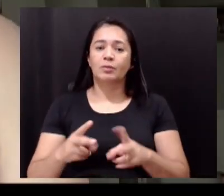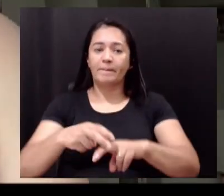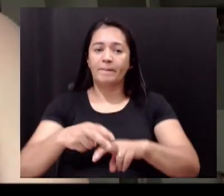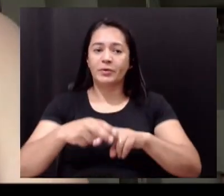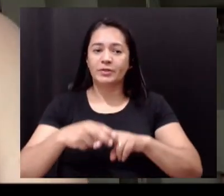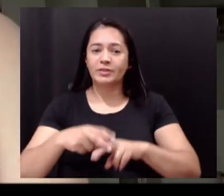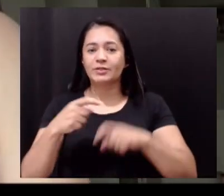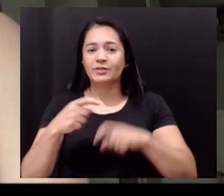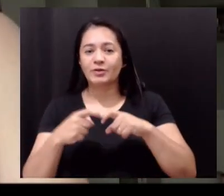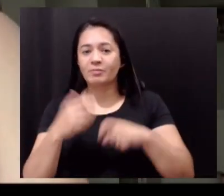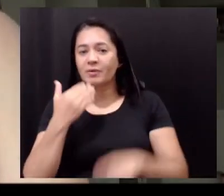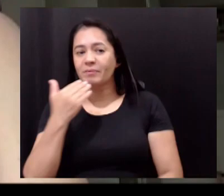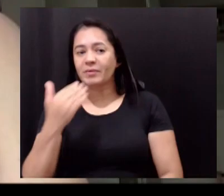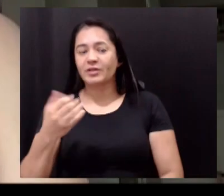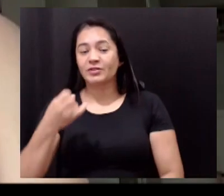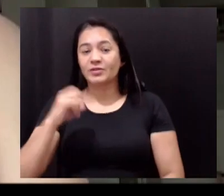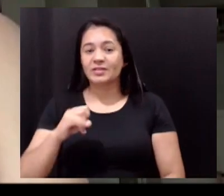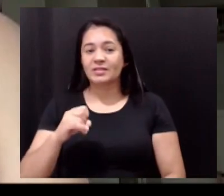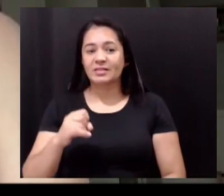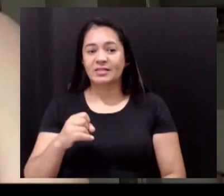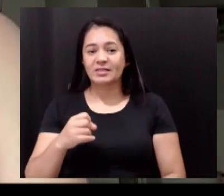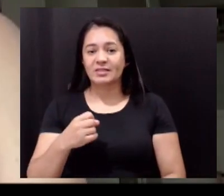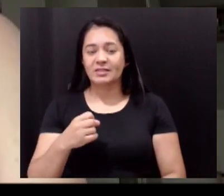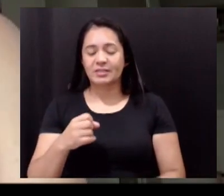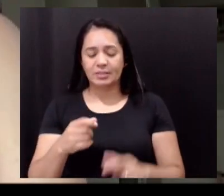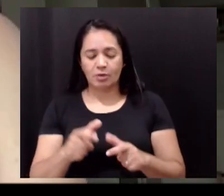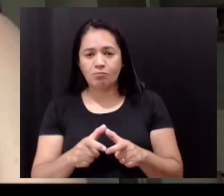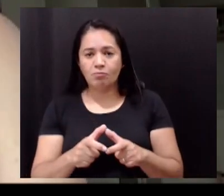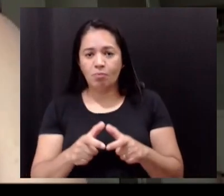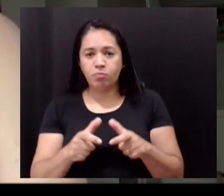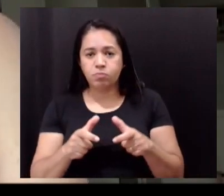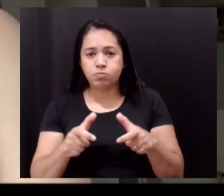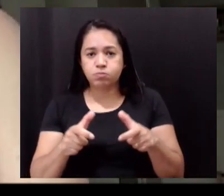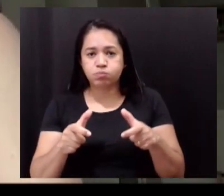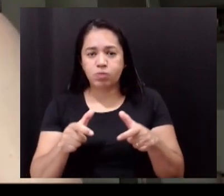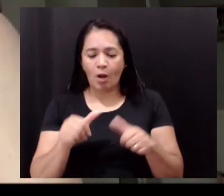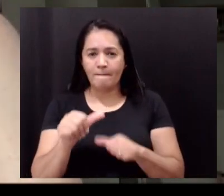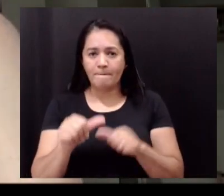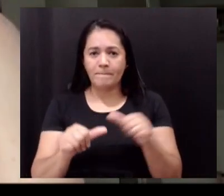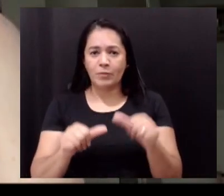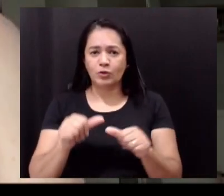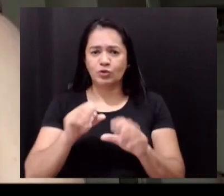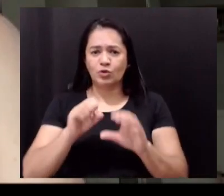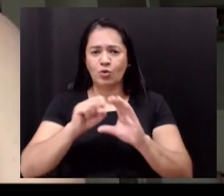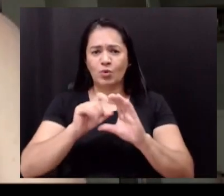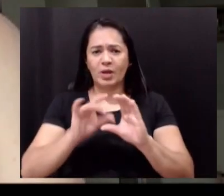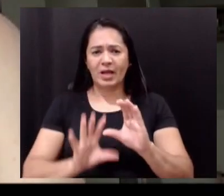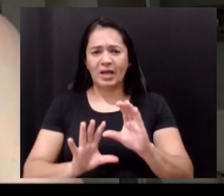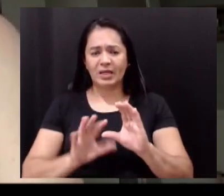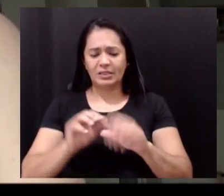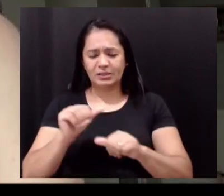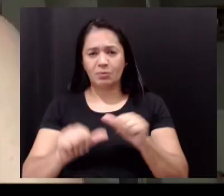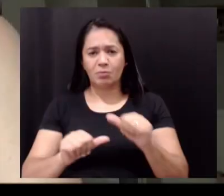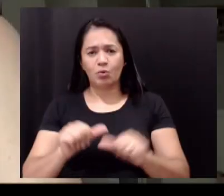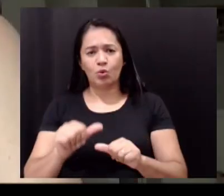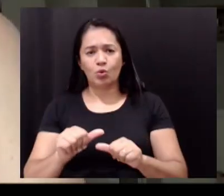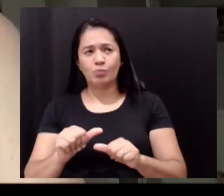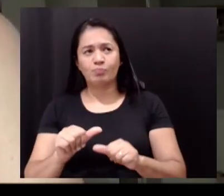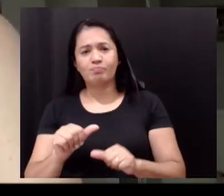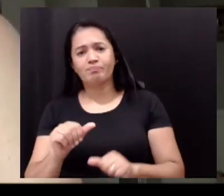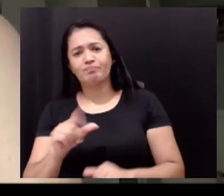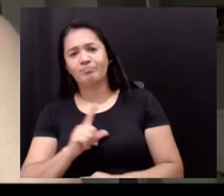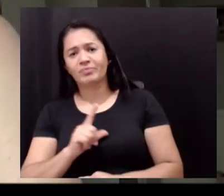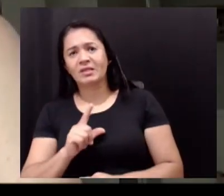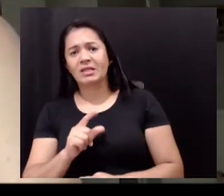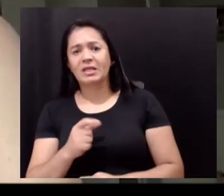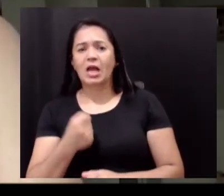tem um aumento de tamanho, mudou a característica, ele tem alguma vasos em volta,